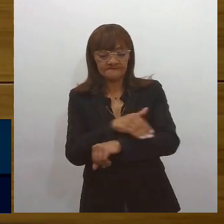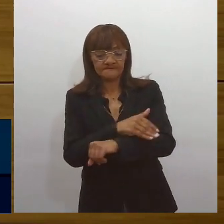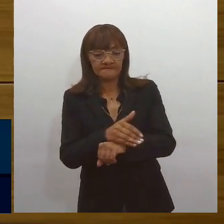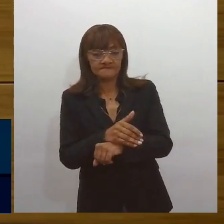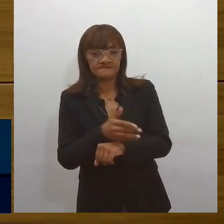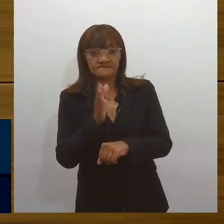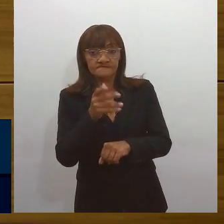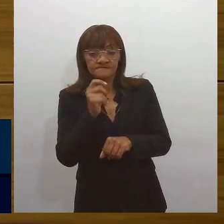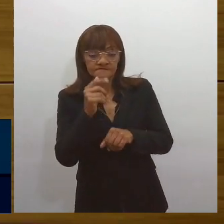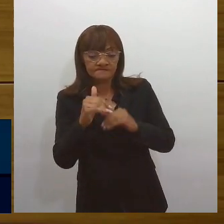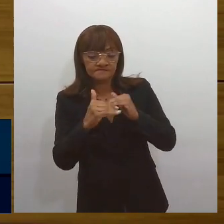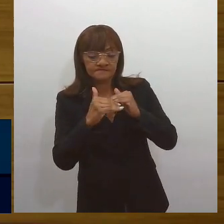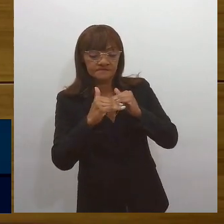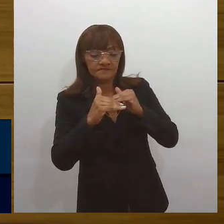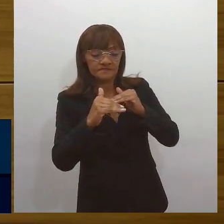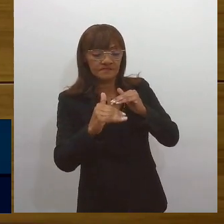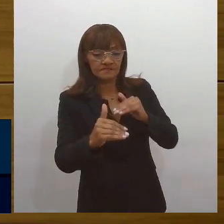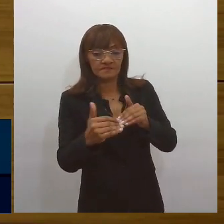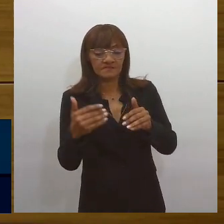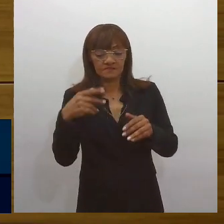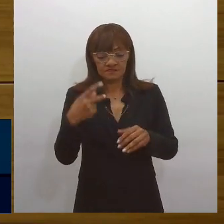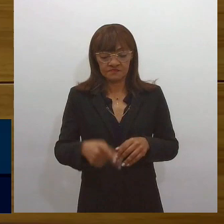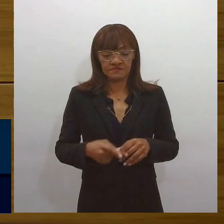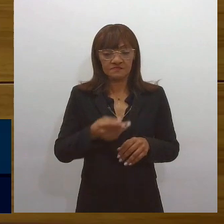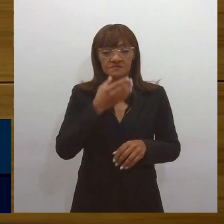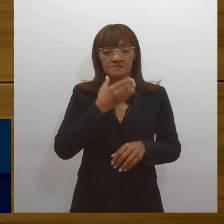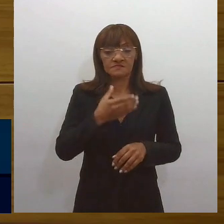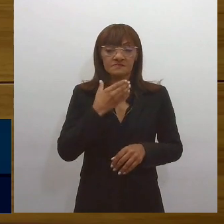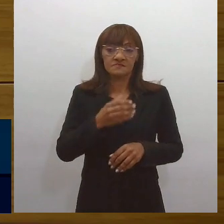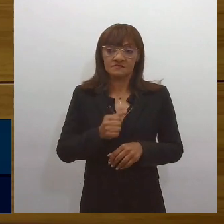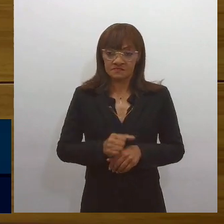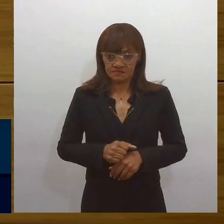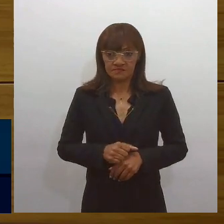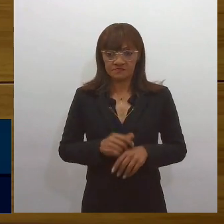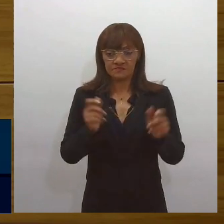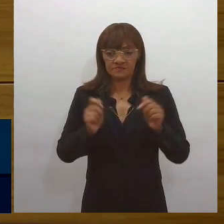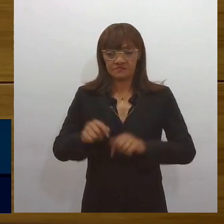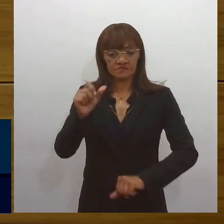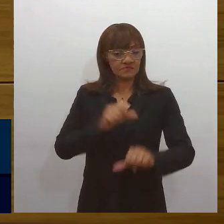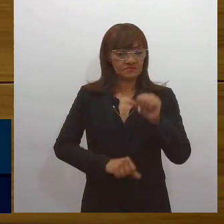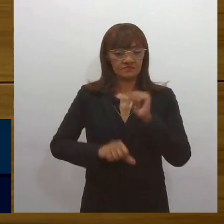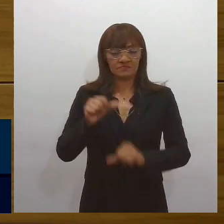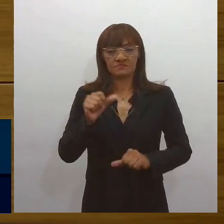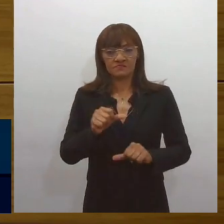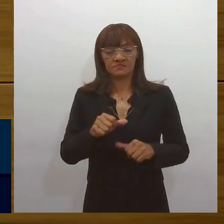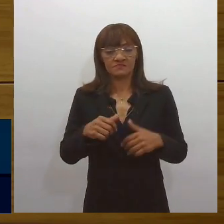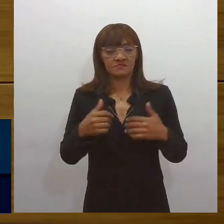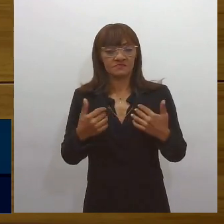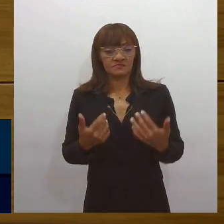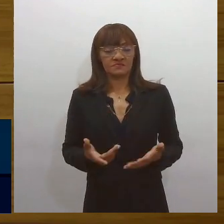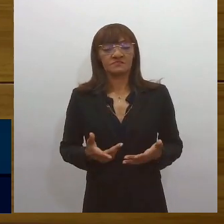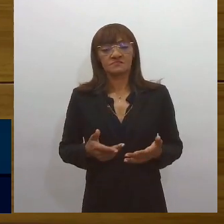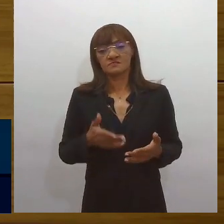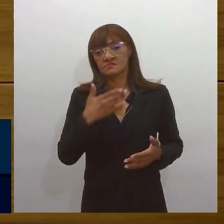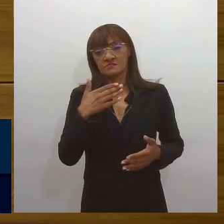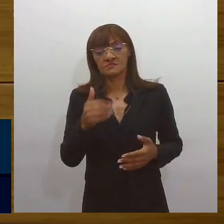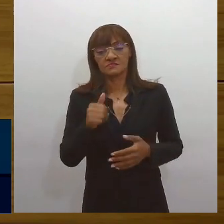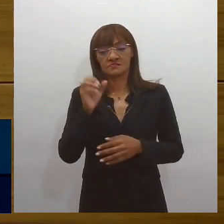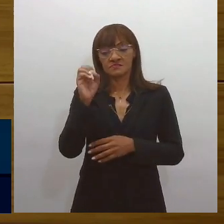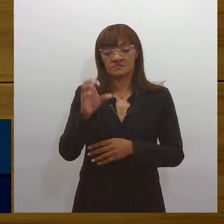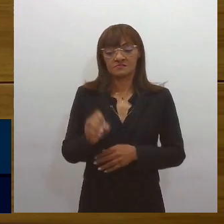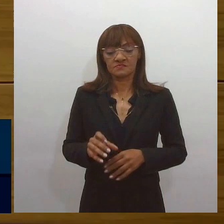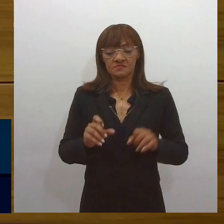ano então nós vamos ter uma virada de ano aí com com a rodovia melhor sinalizada a rodovia restaurada e com os pontos